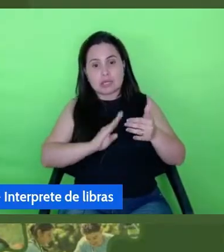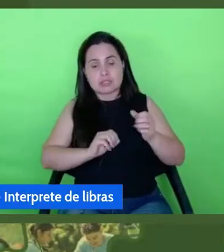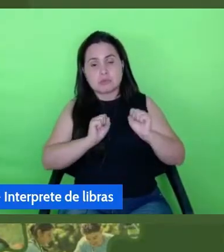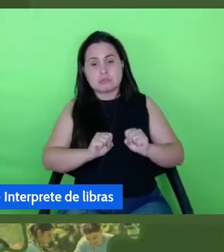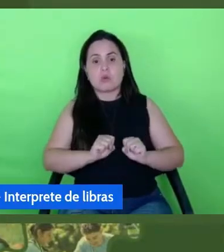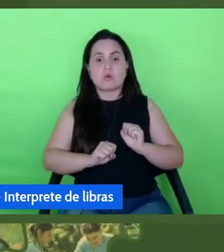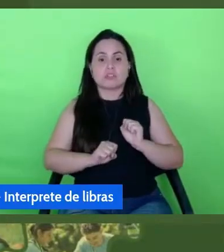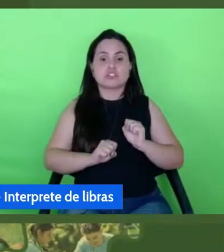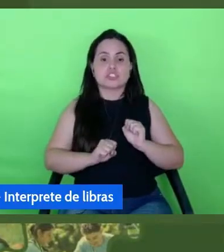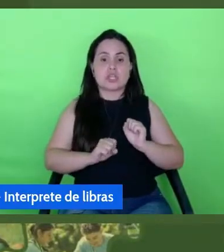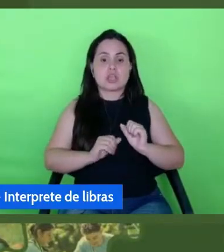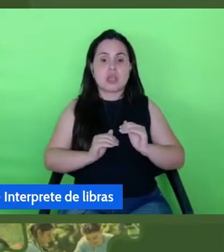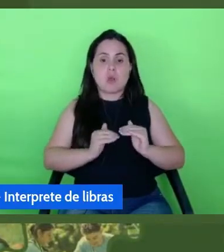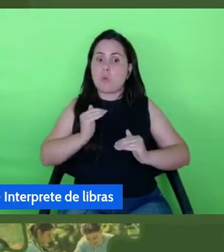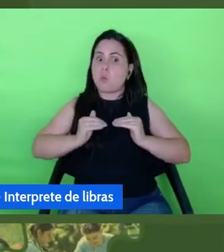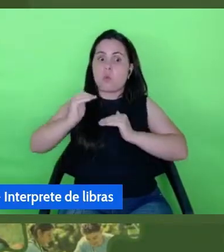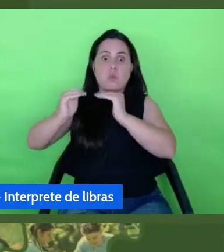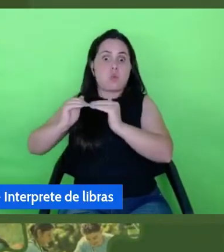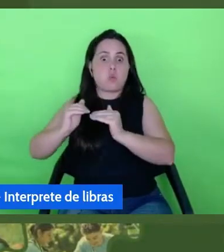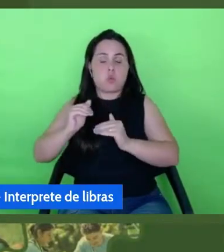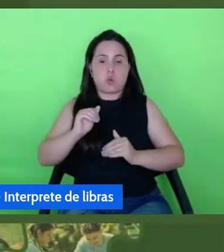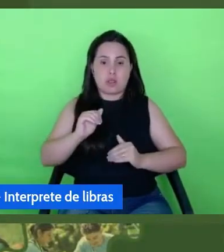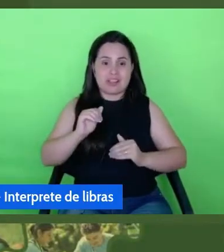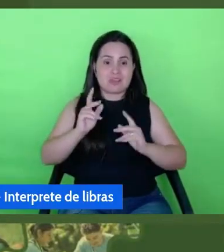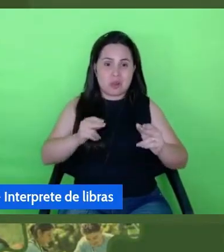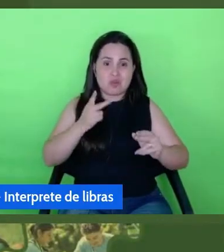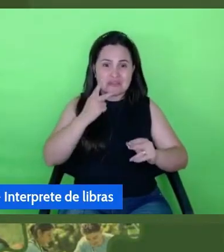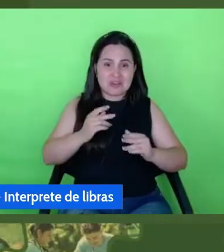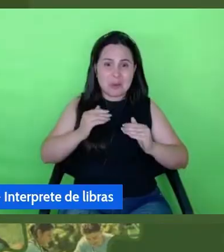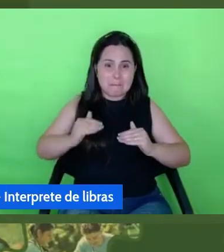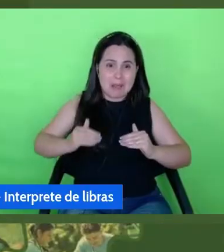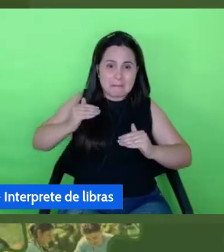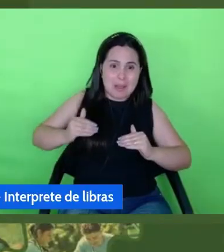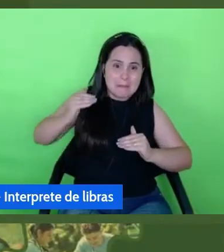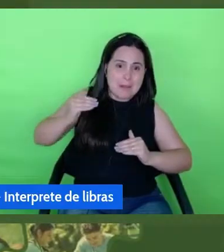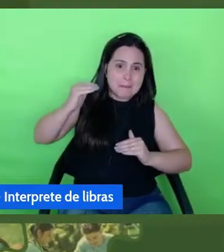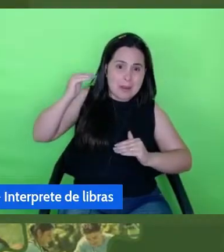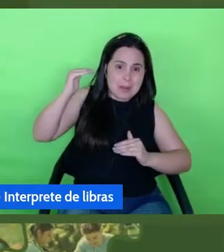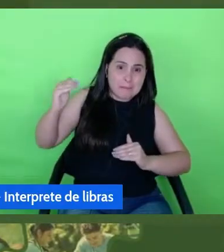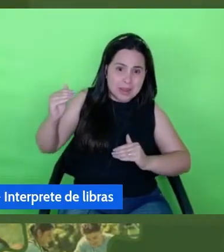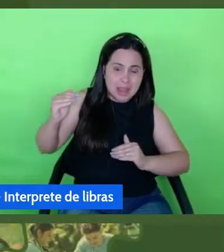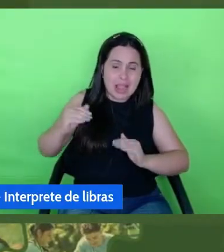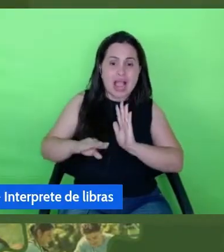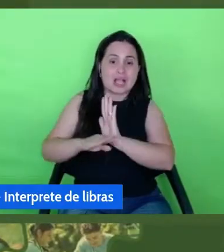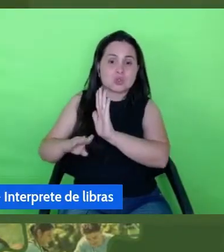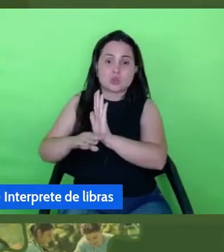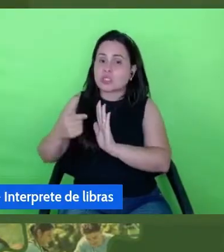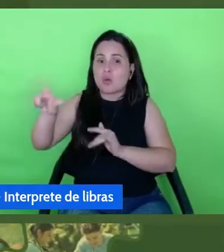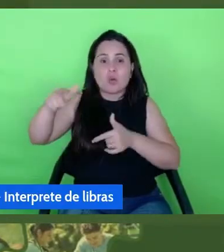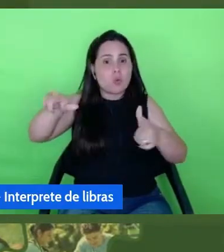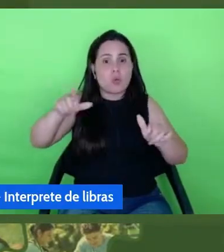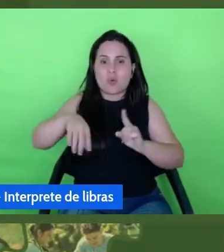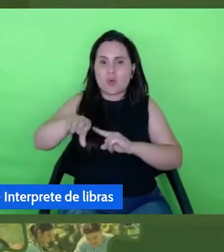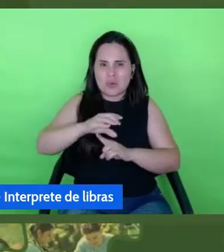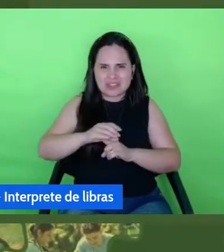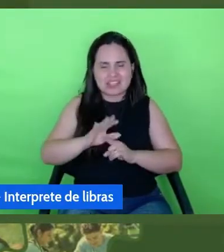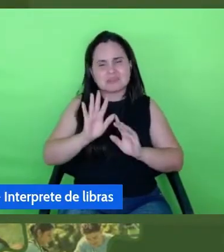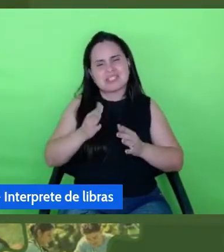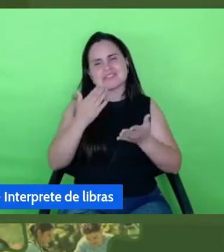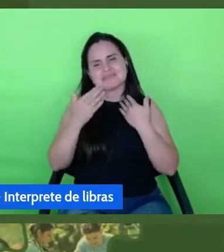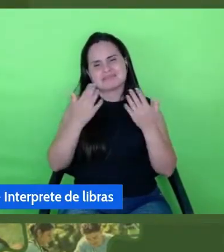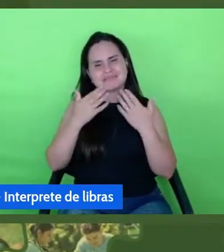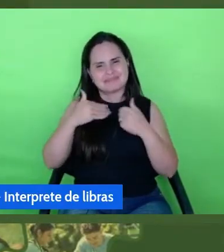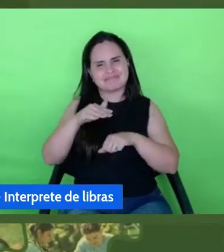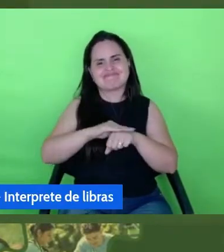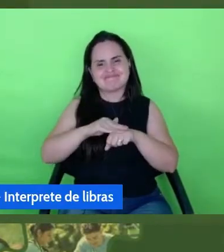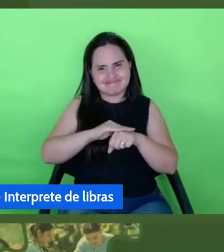pode ganhar escala, que o Oswaldo chamou de escalabilidade, né? E atingir várias outras comunidades, mas sempre dialogando e sempre